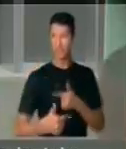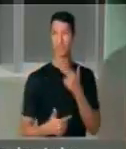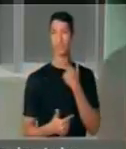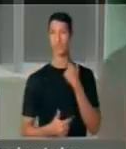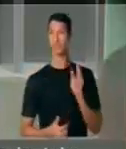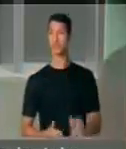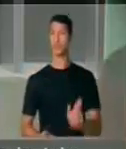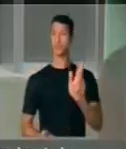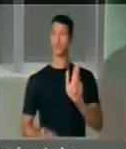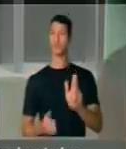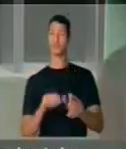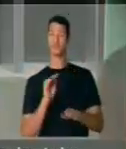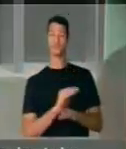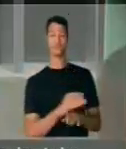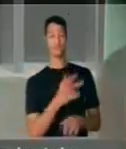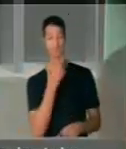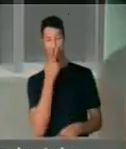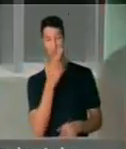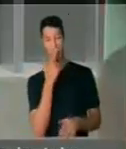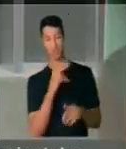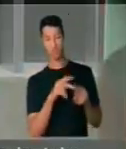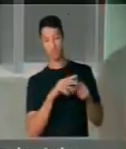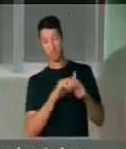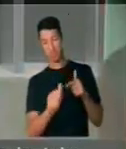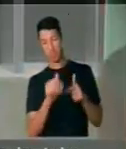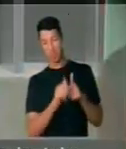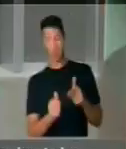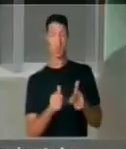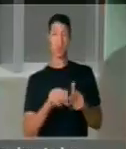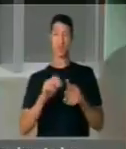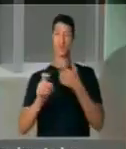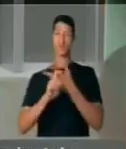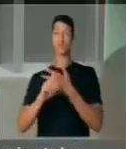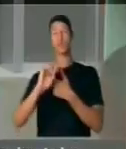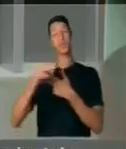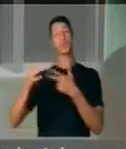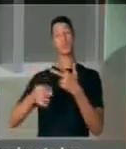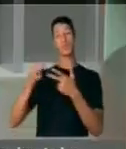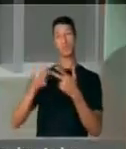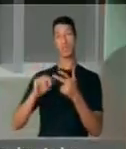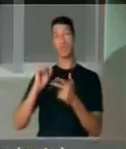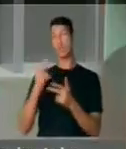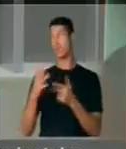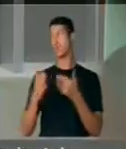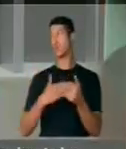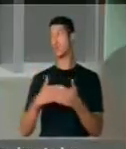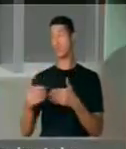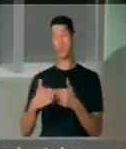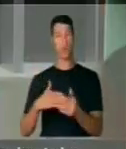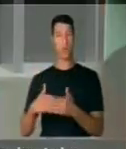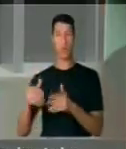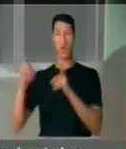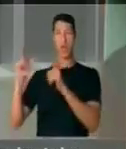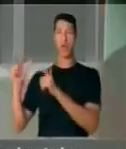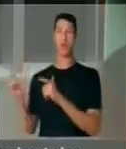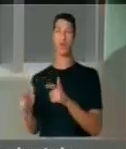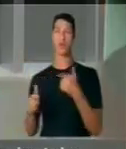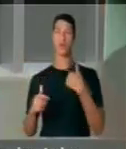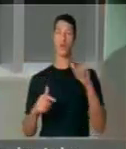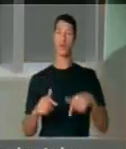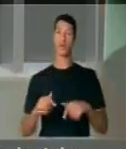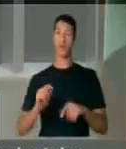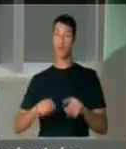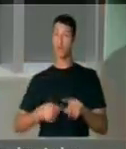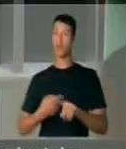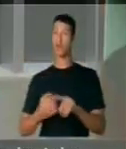pode continuar sendo tratada como um puxadinho do Executivo ou do Judiciário, ou de quem quer que seja. Este é